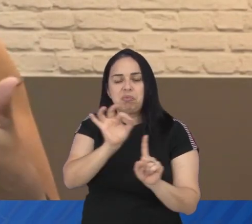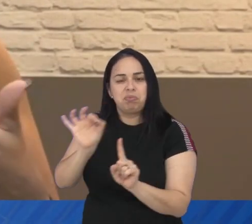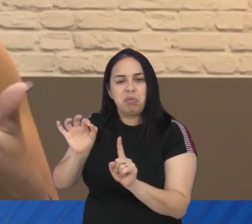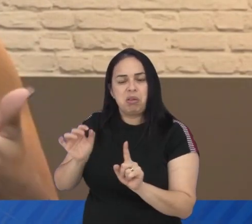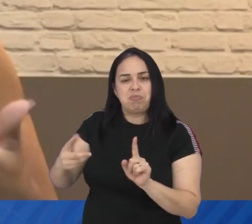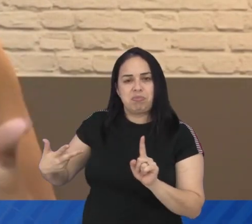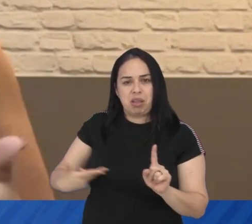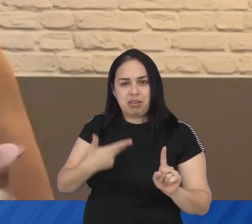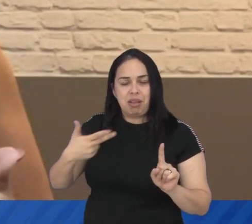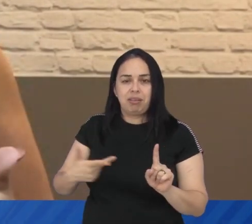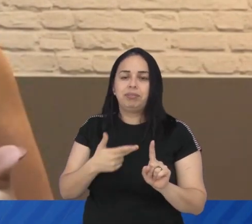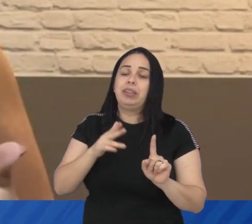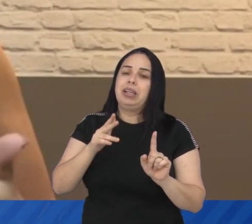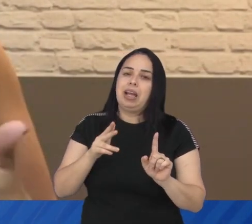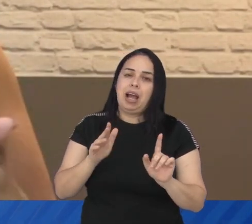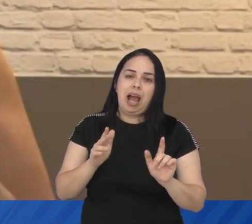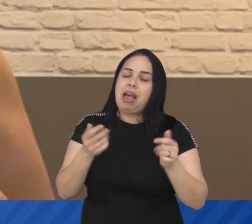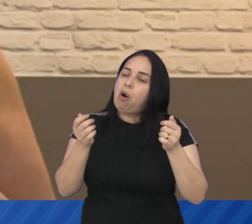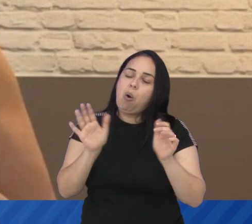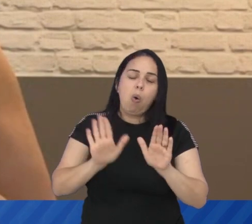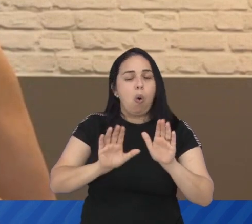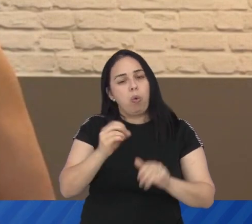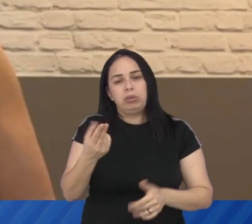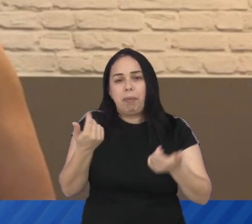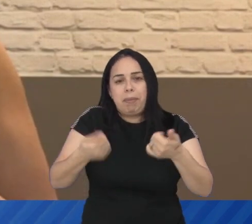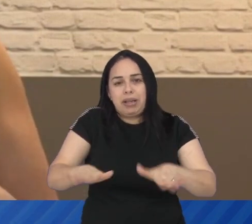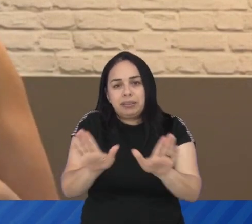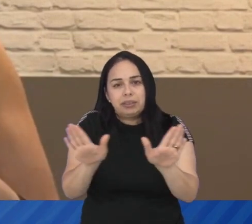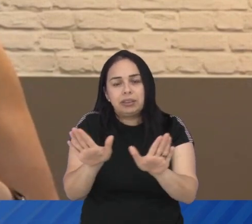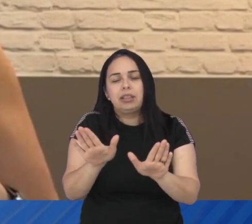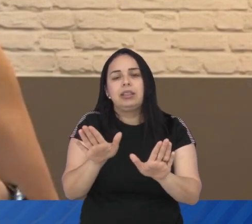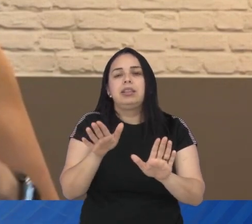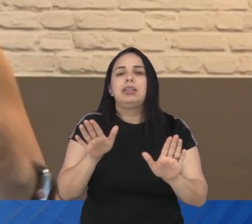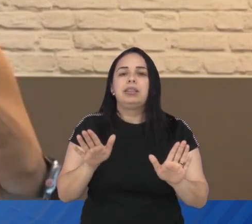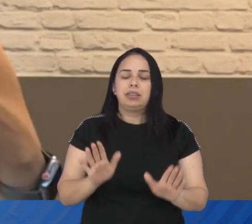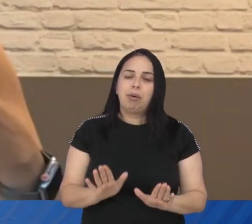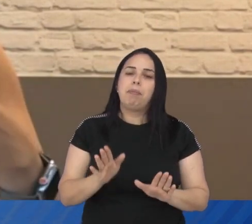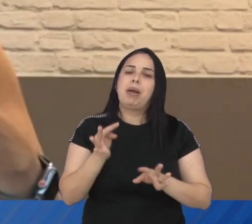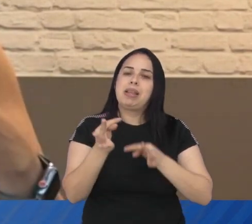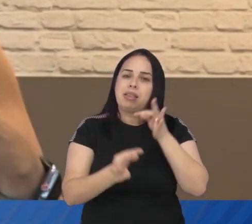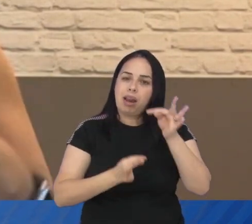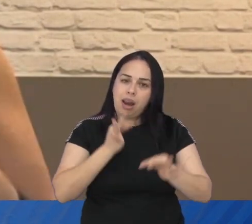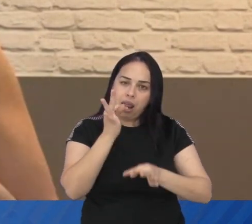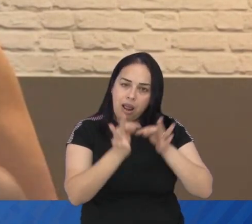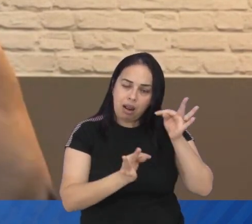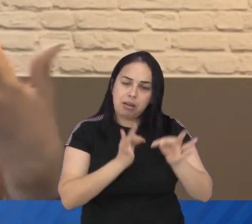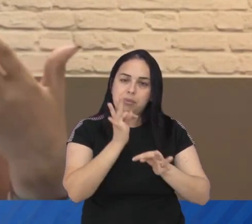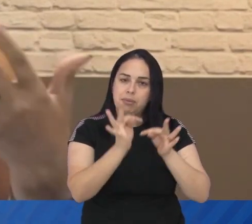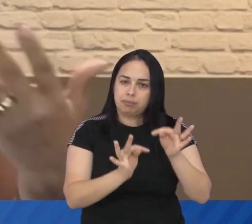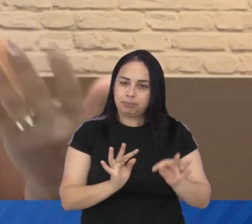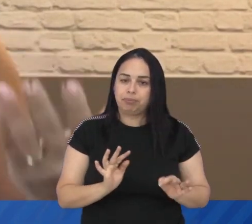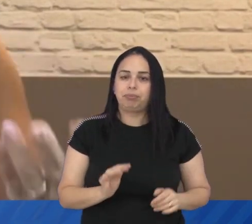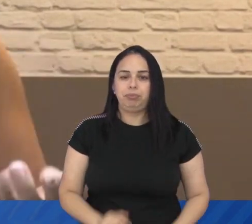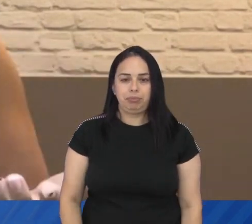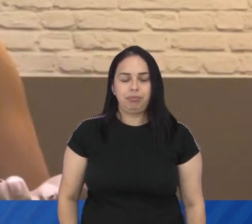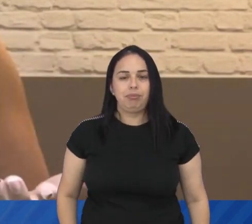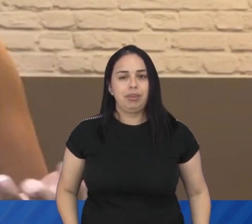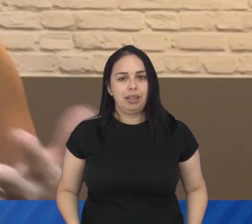elegibilidade para se fazer uma cirurgia, nesse caso, você conduz ela para terapias